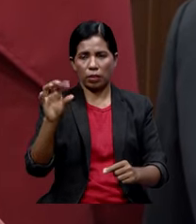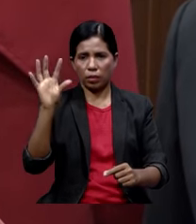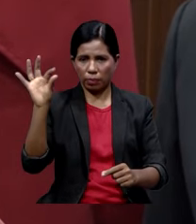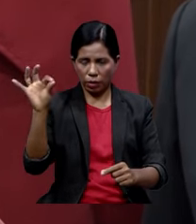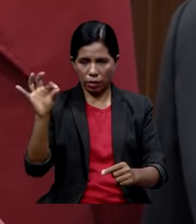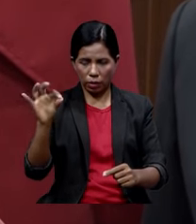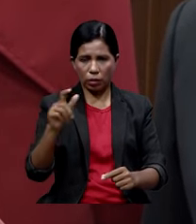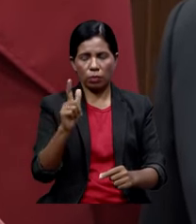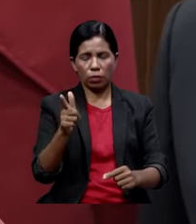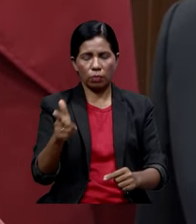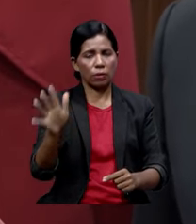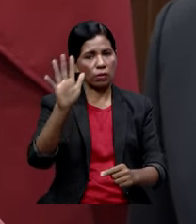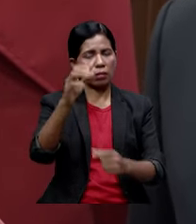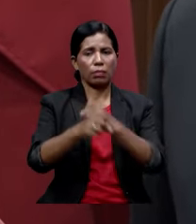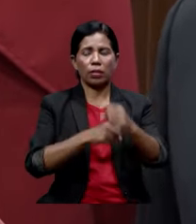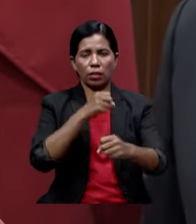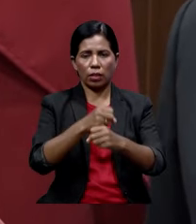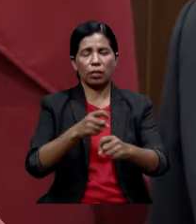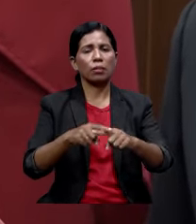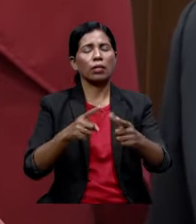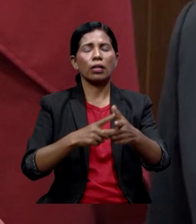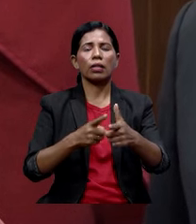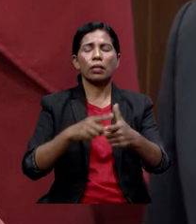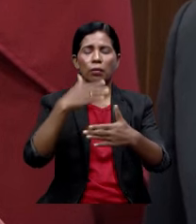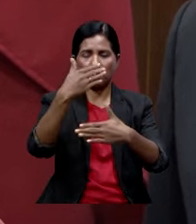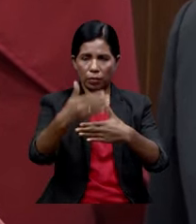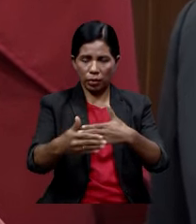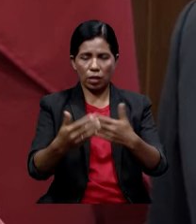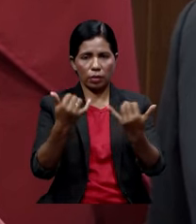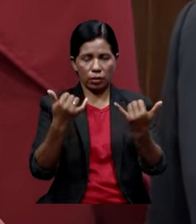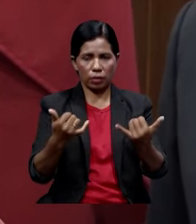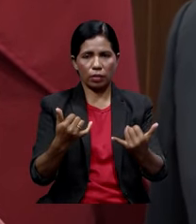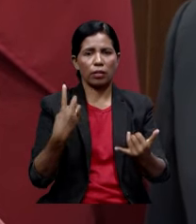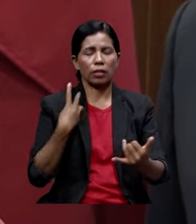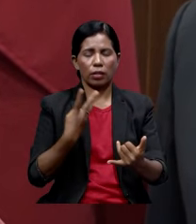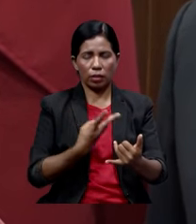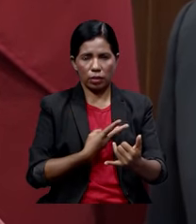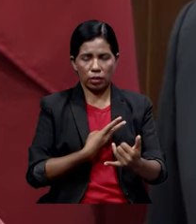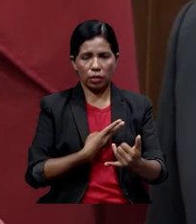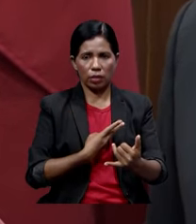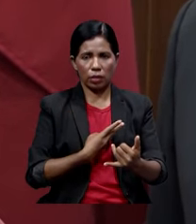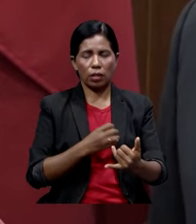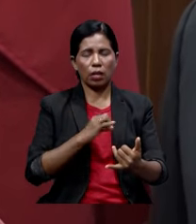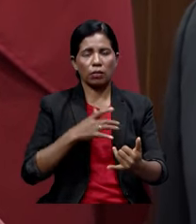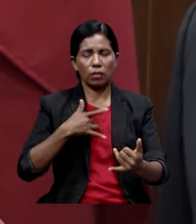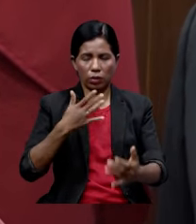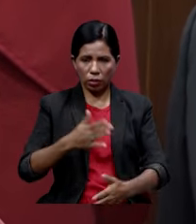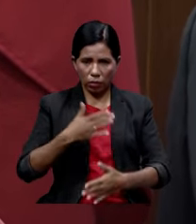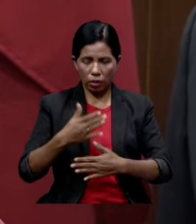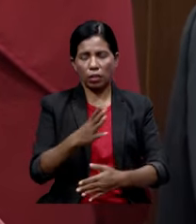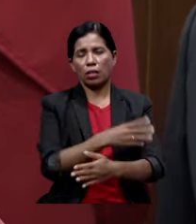1999. 25 anos mais depois, nesta vez, estou muito emocionado por poder